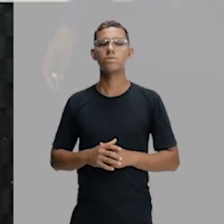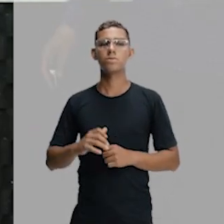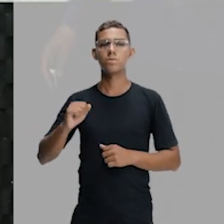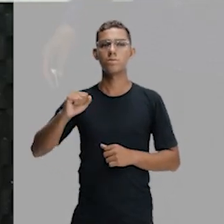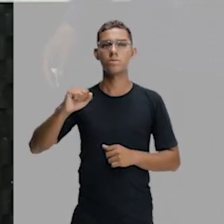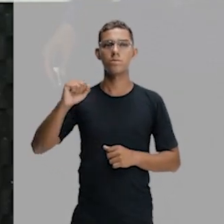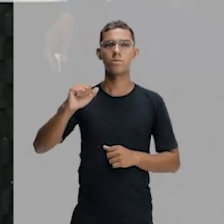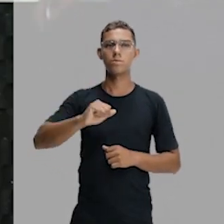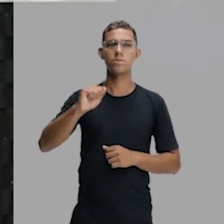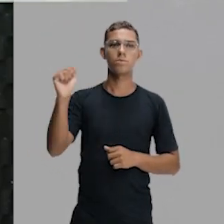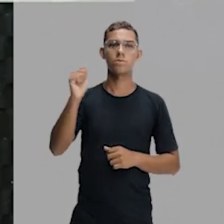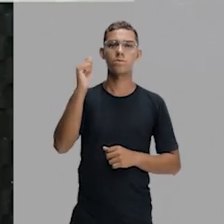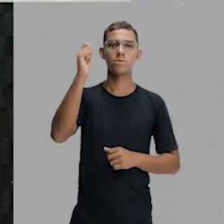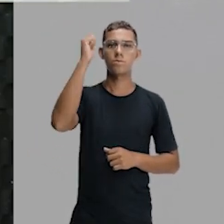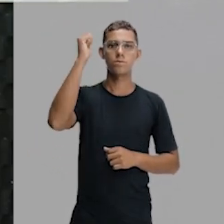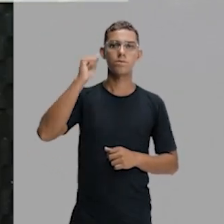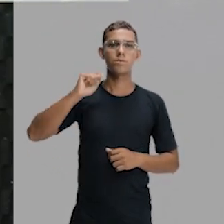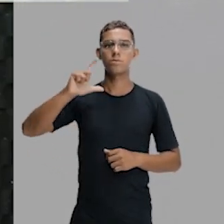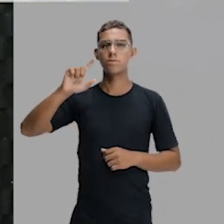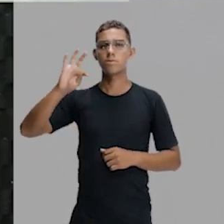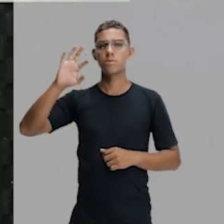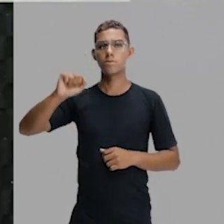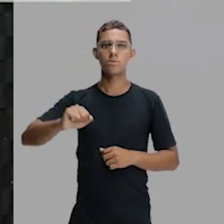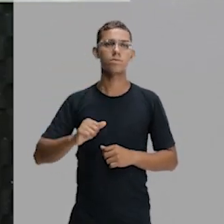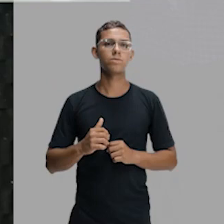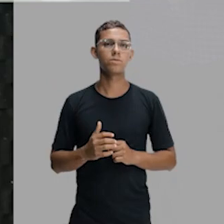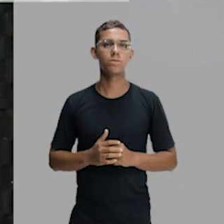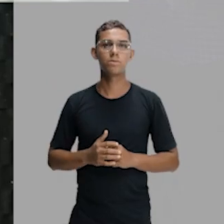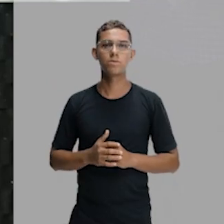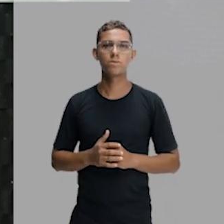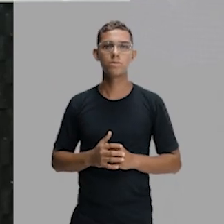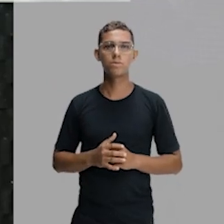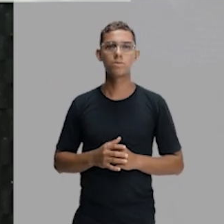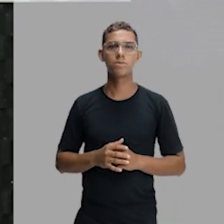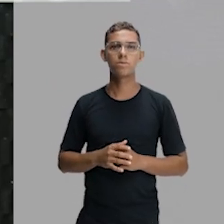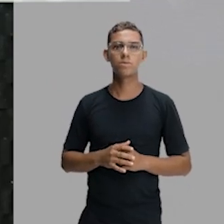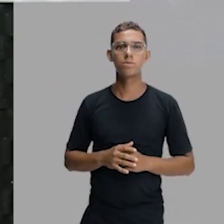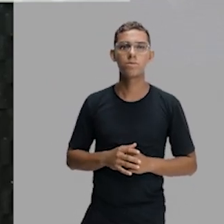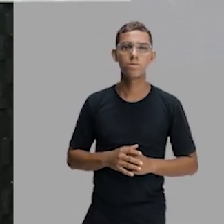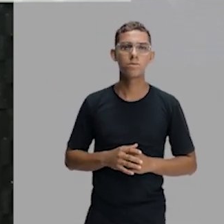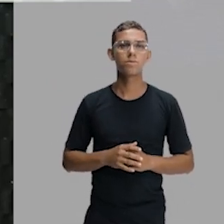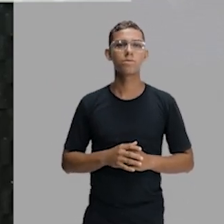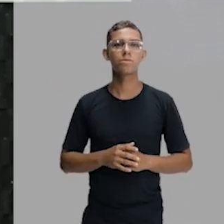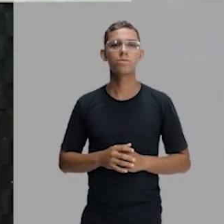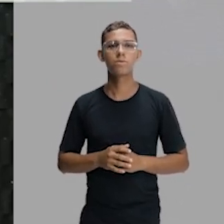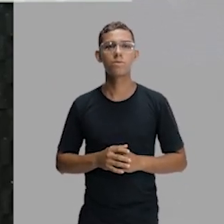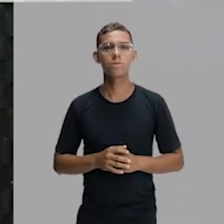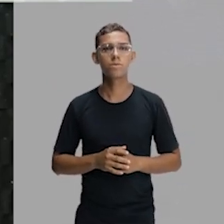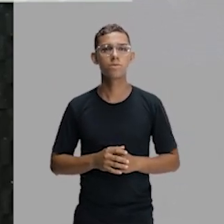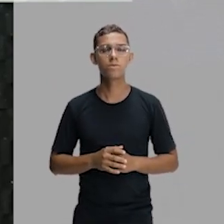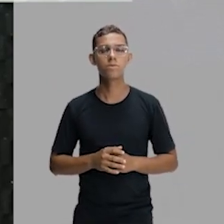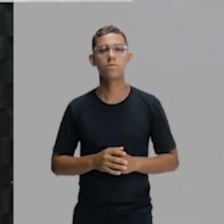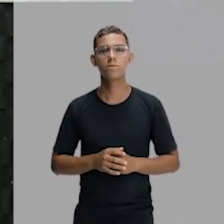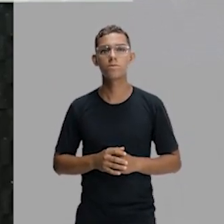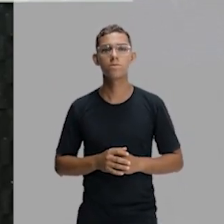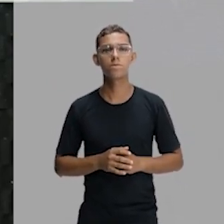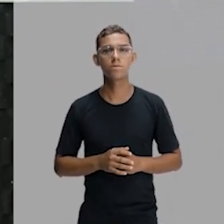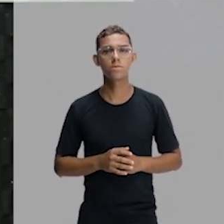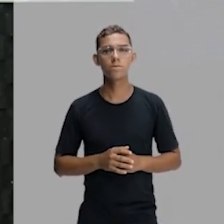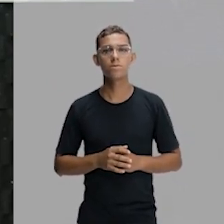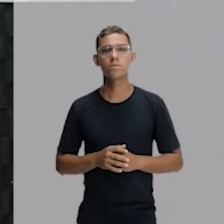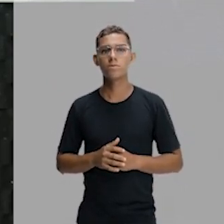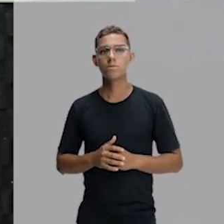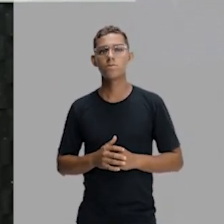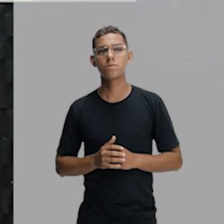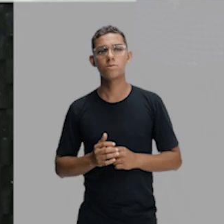alta. Quem tiver Azinho, Azinho, é a planta baixa, né, pessoal?